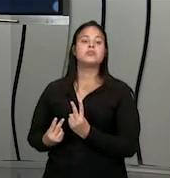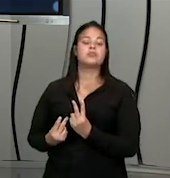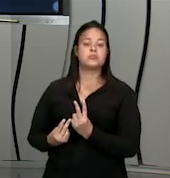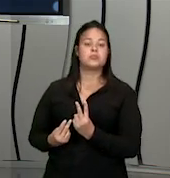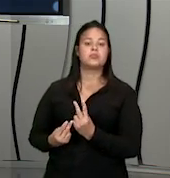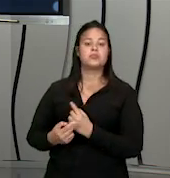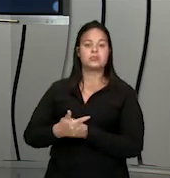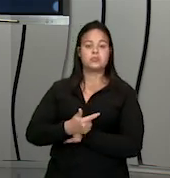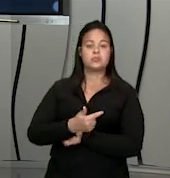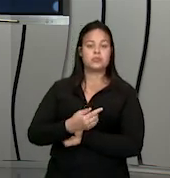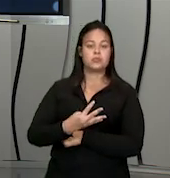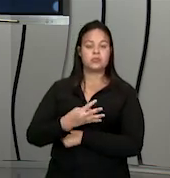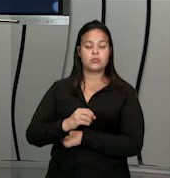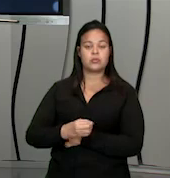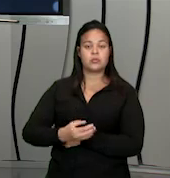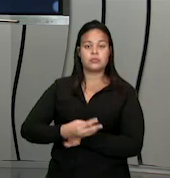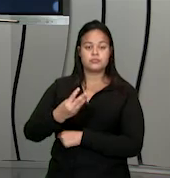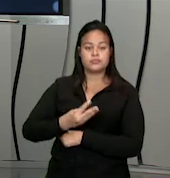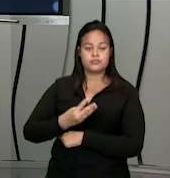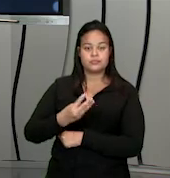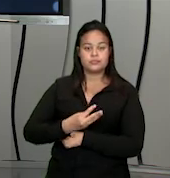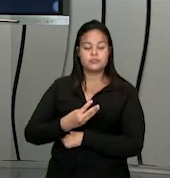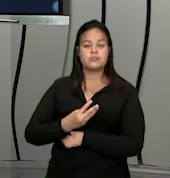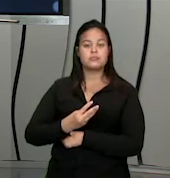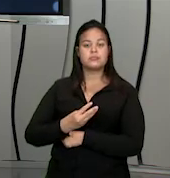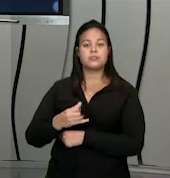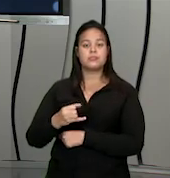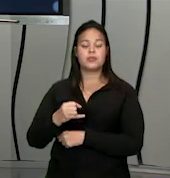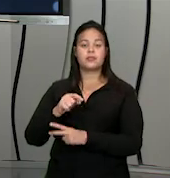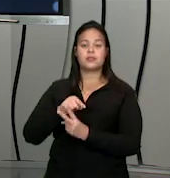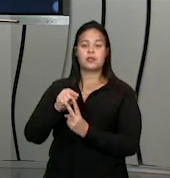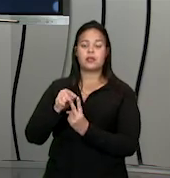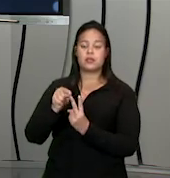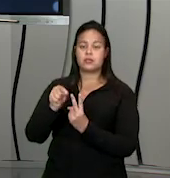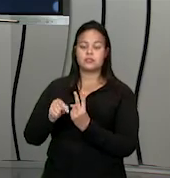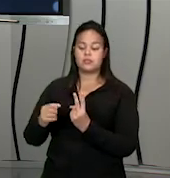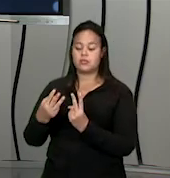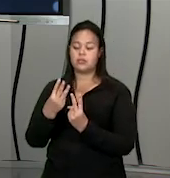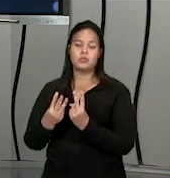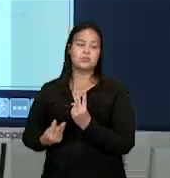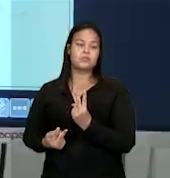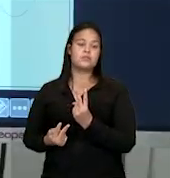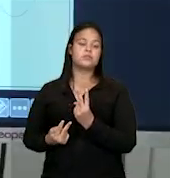O 240 é o terceiro, então menos raiz de 3 sobre 2.